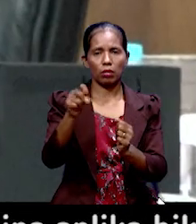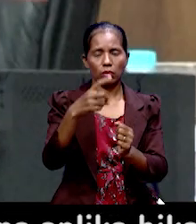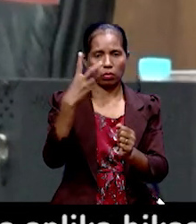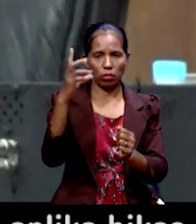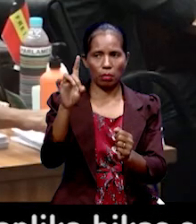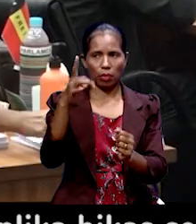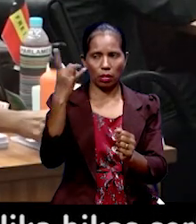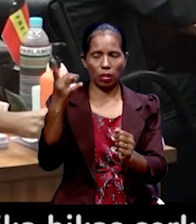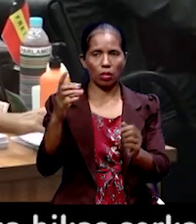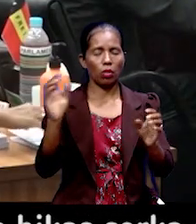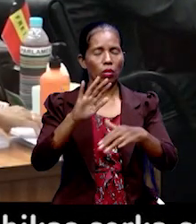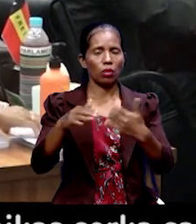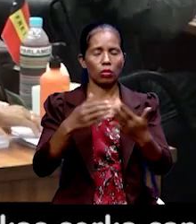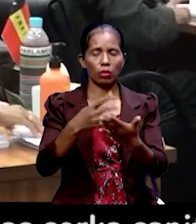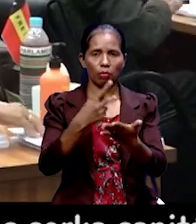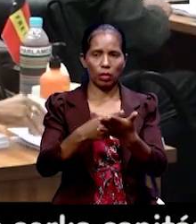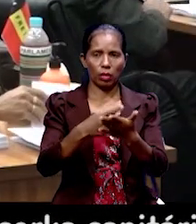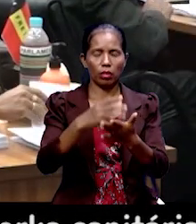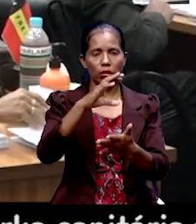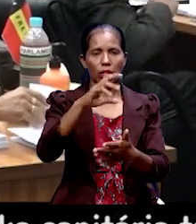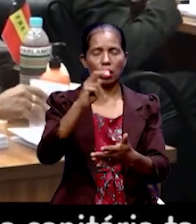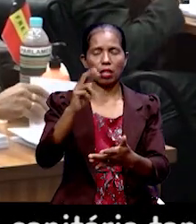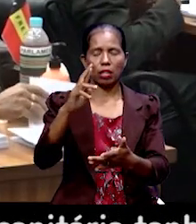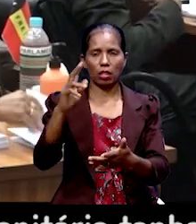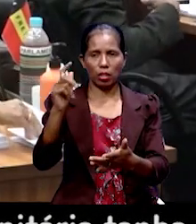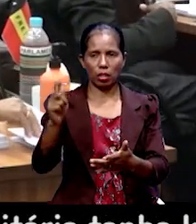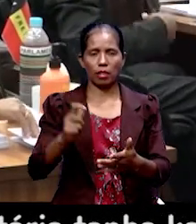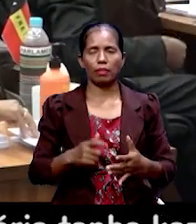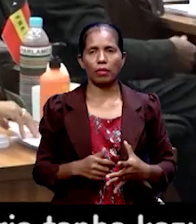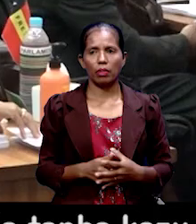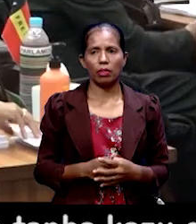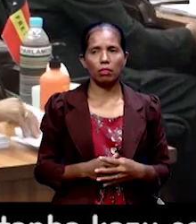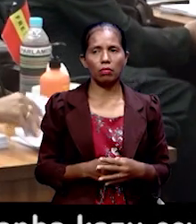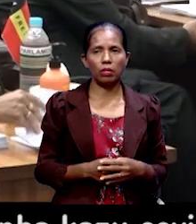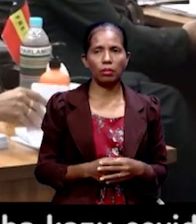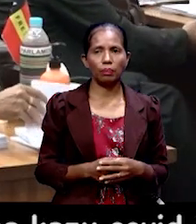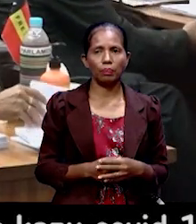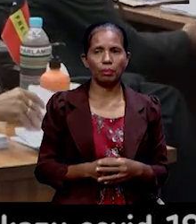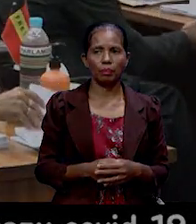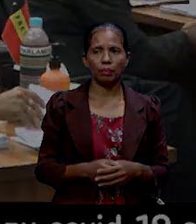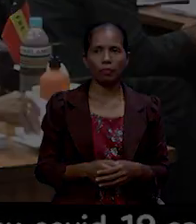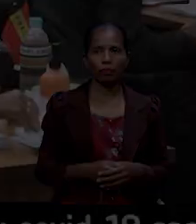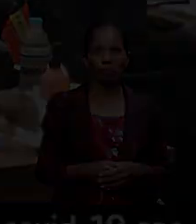walu, maioria o si bancada CNR. Fátima Pereira e Lugaio Ziemen.